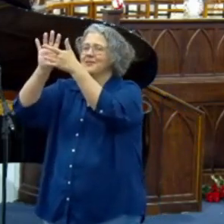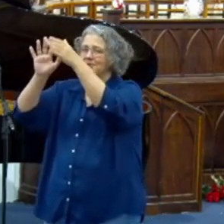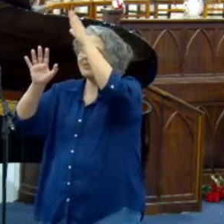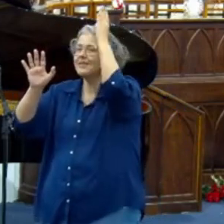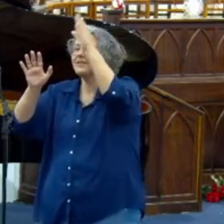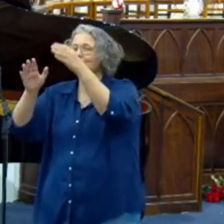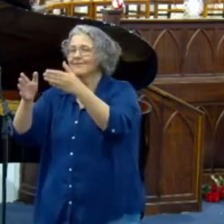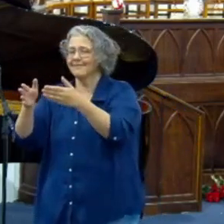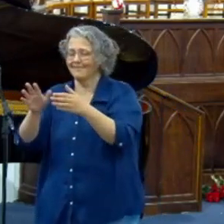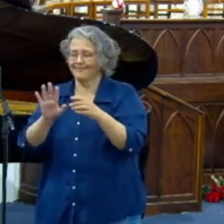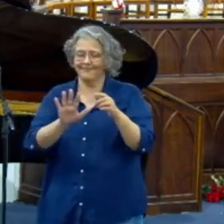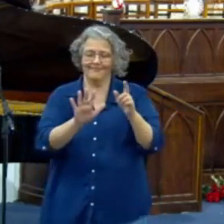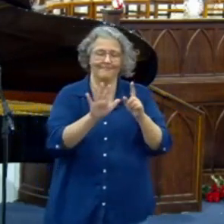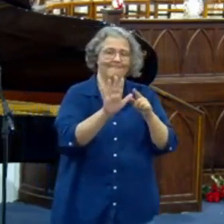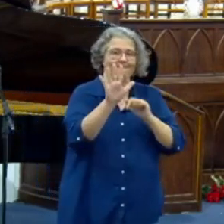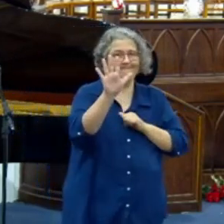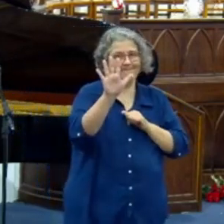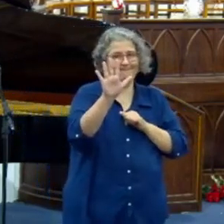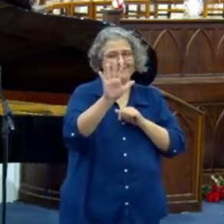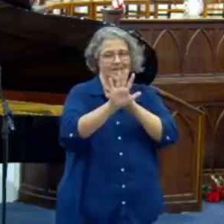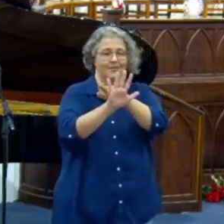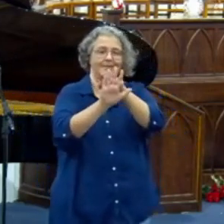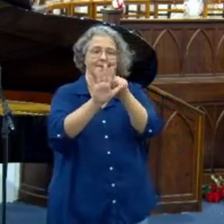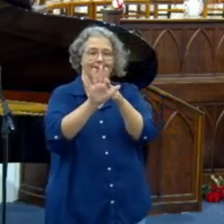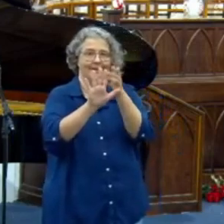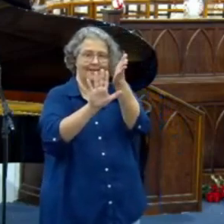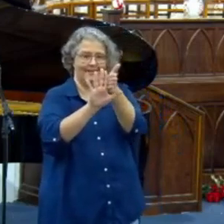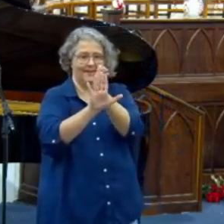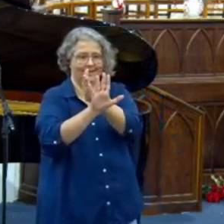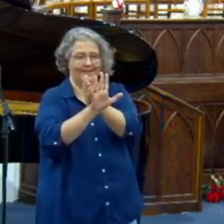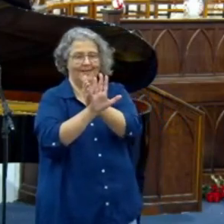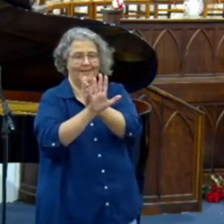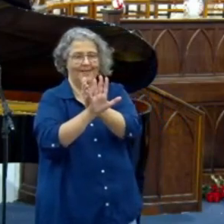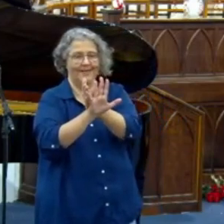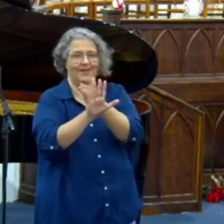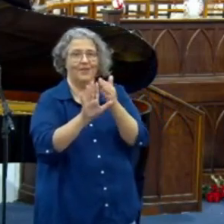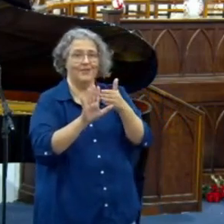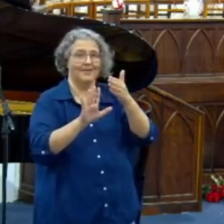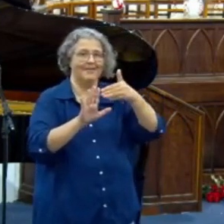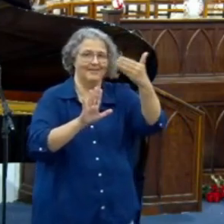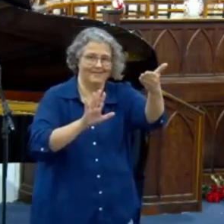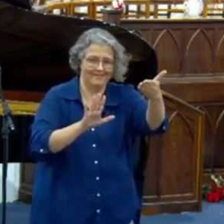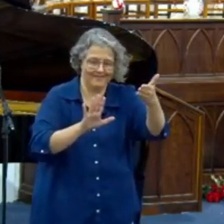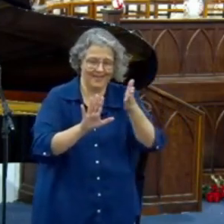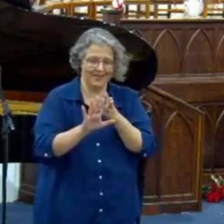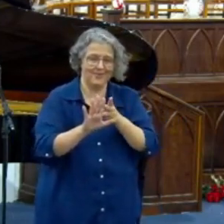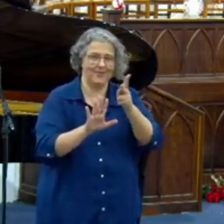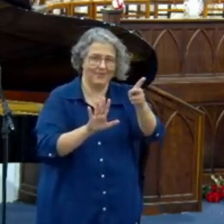ideia: se você passou pelas quatro e acha que está avançando, tem uma ainda.